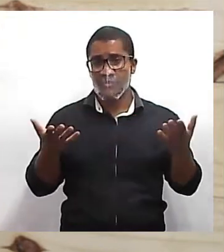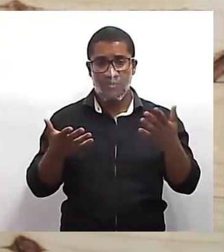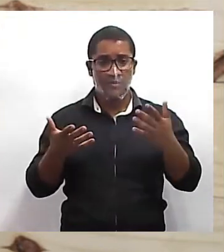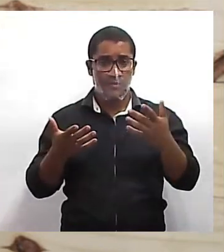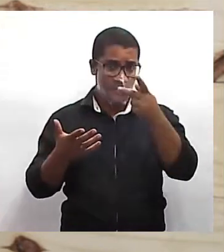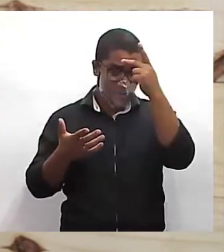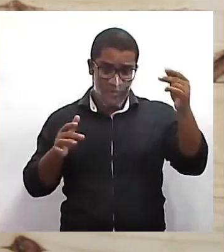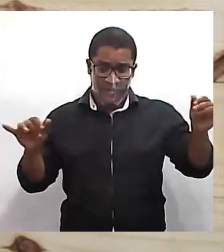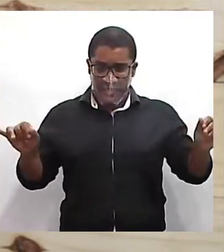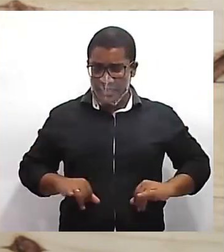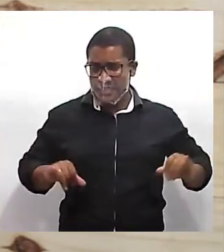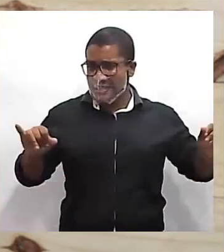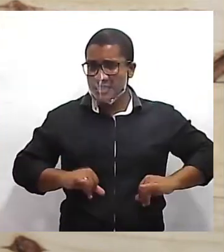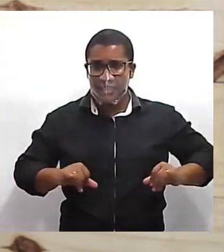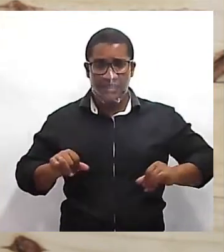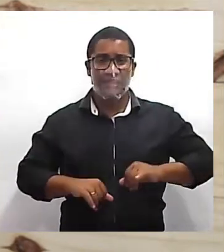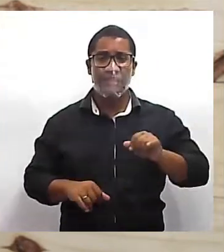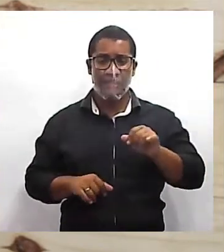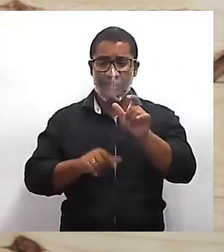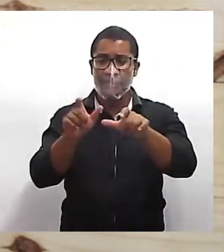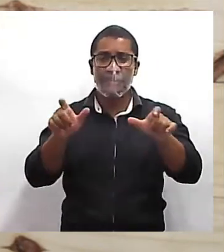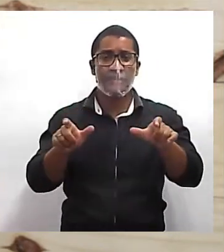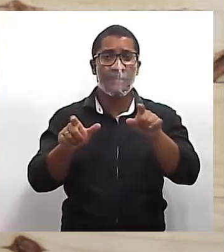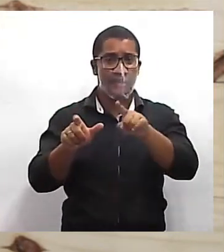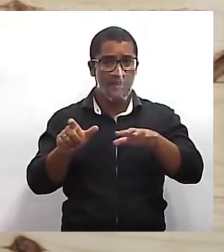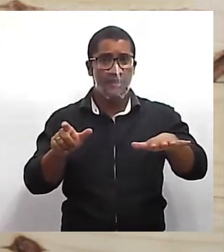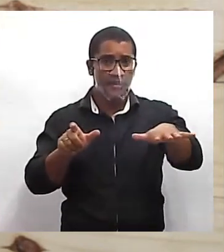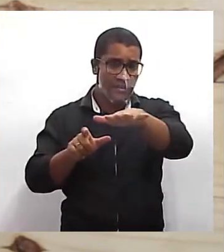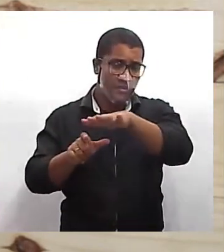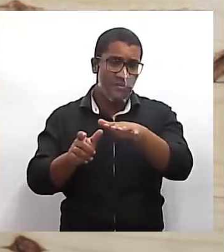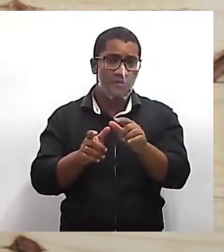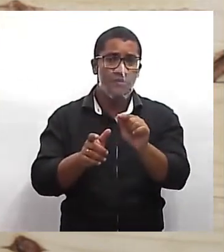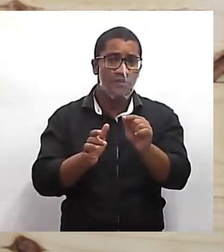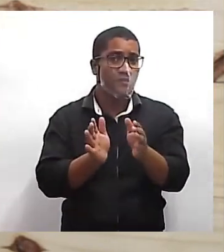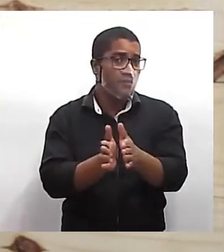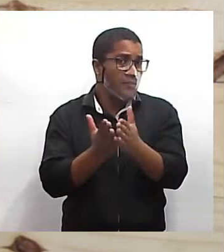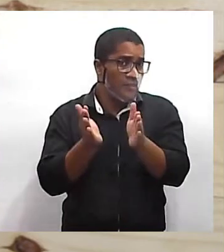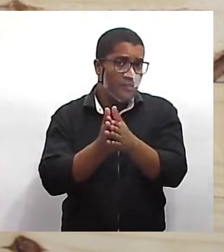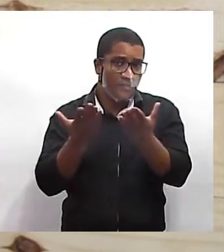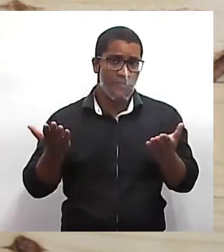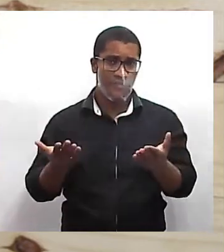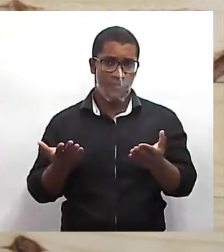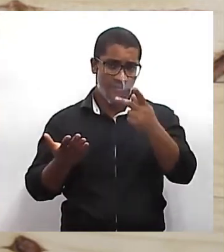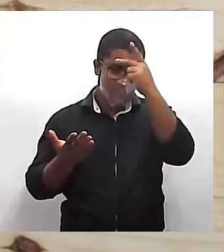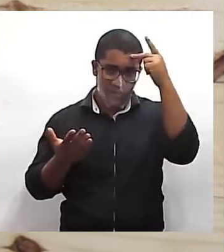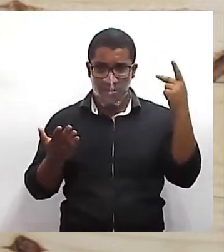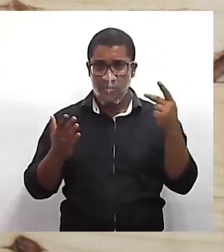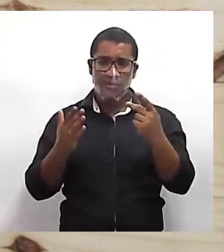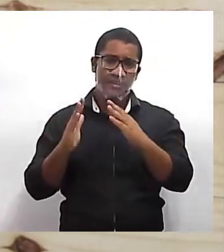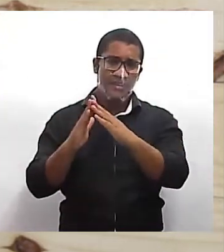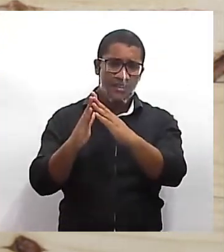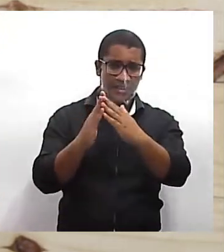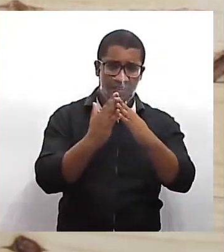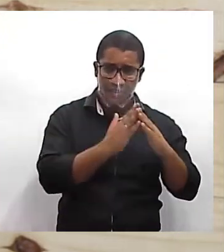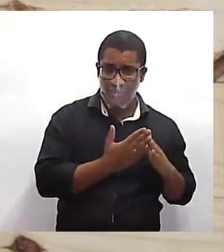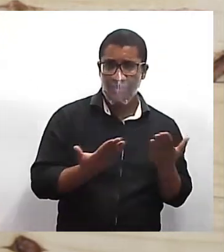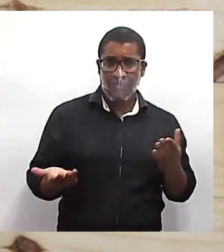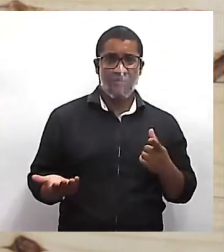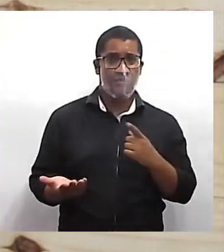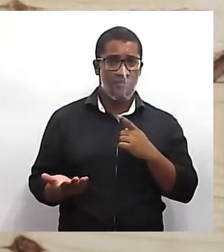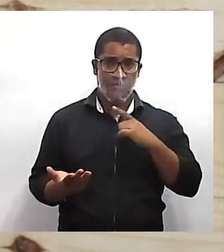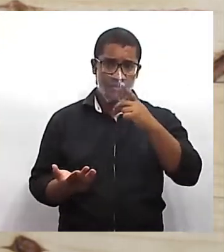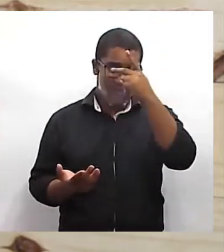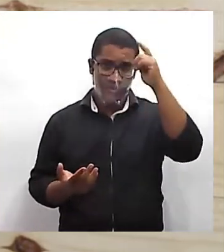que, historicamente, são os mais marginalizados, né? São os pobres, as pessoas que vivem nos guetos, nas periferias, os